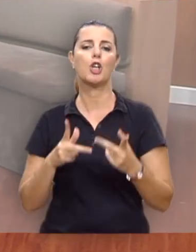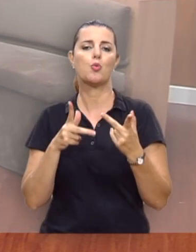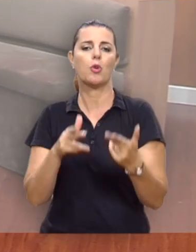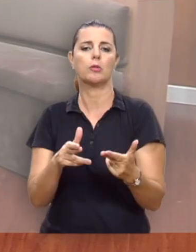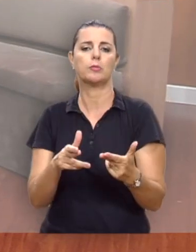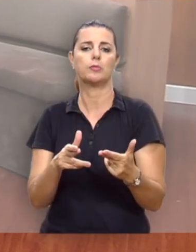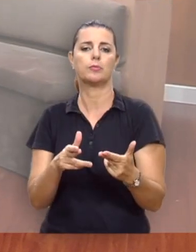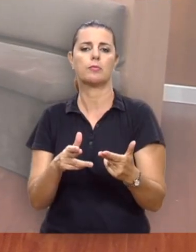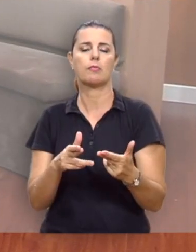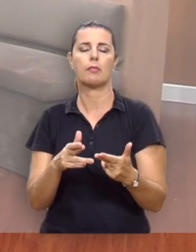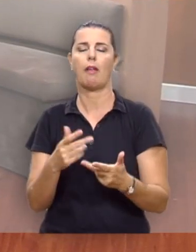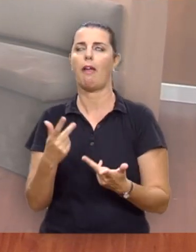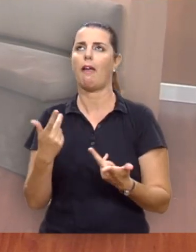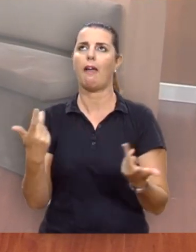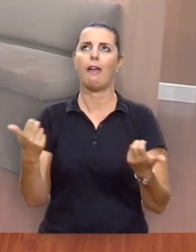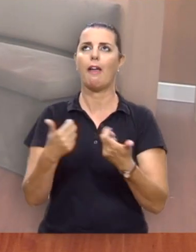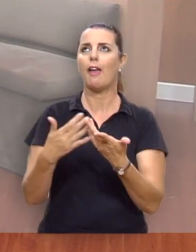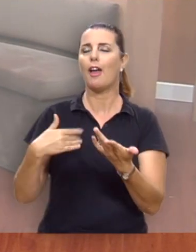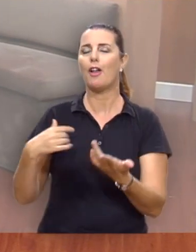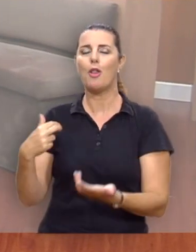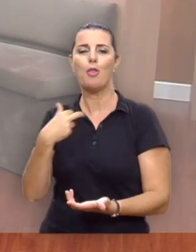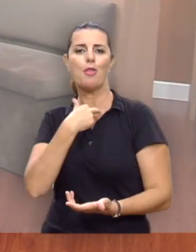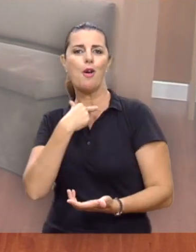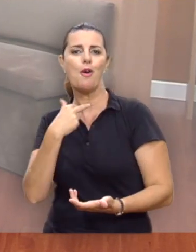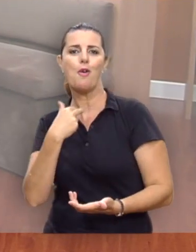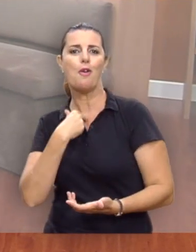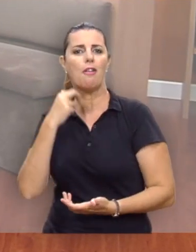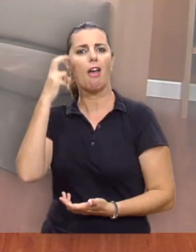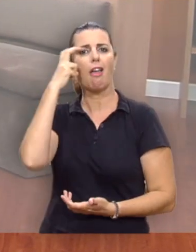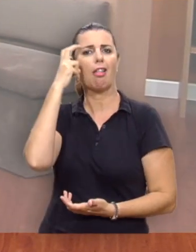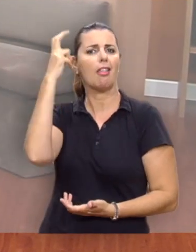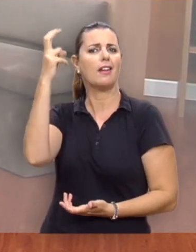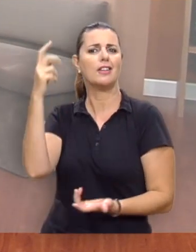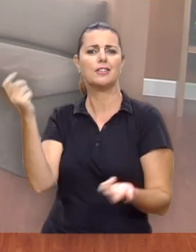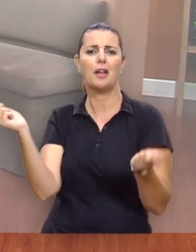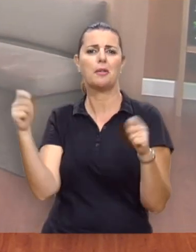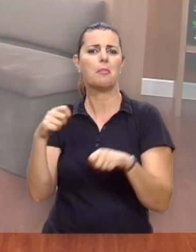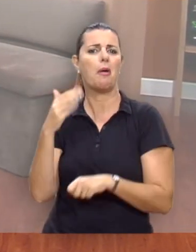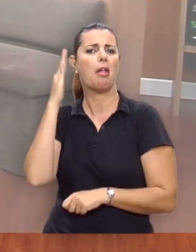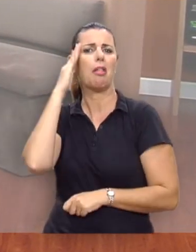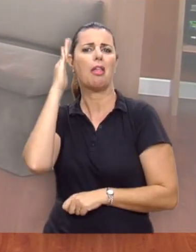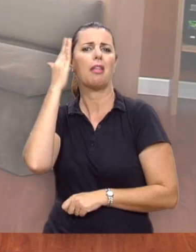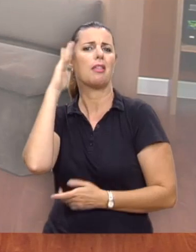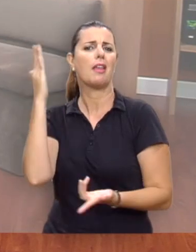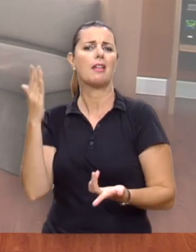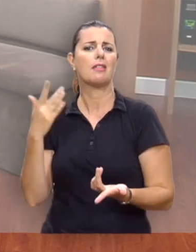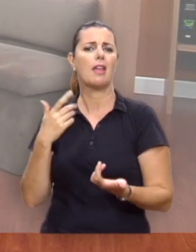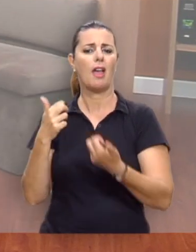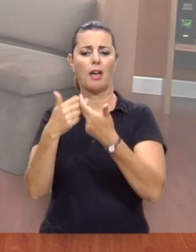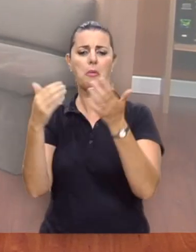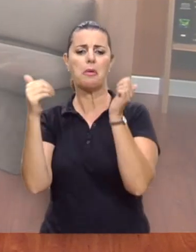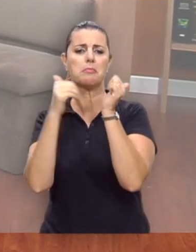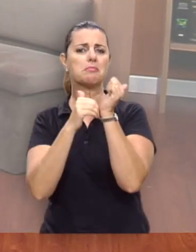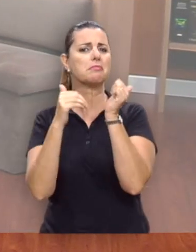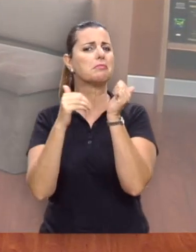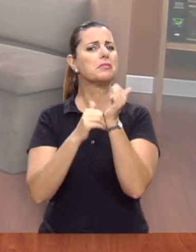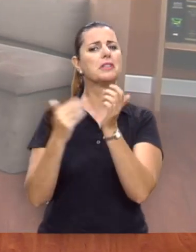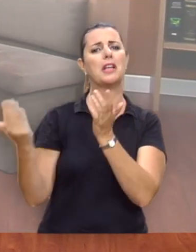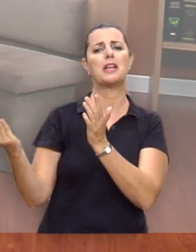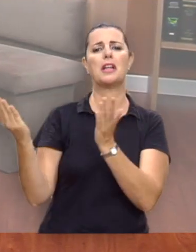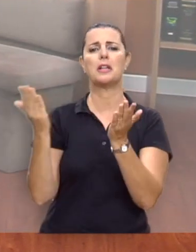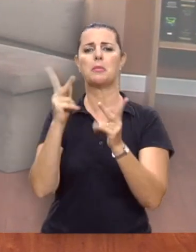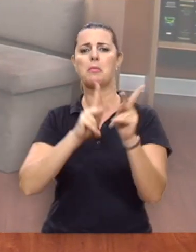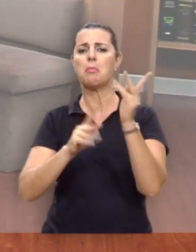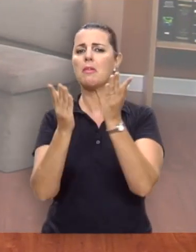Isso é algo que vai para além da nossa capacidade intelectual. Isso é um grande mistério do cristianismo.